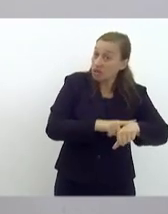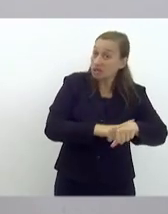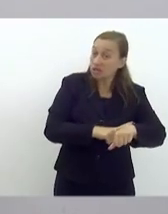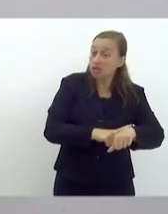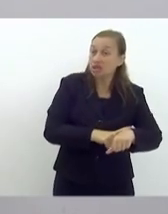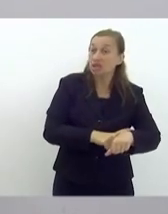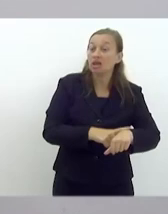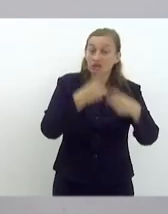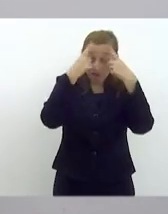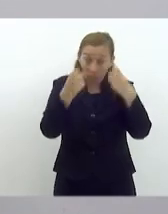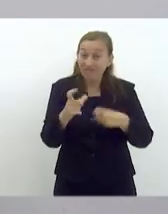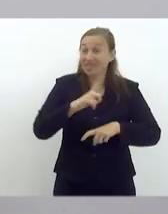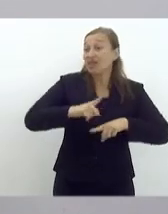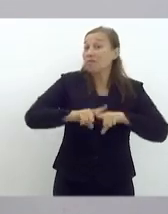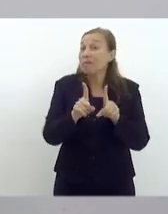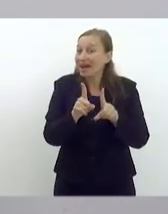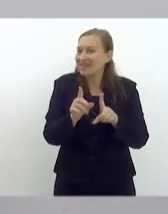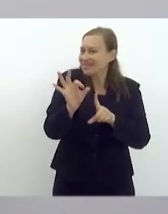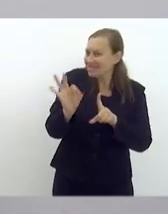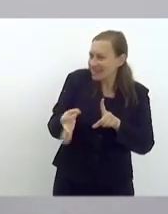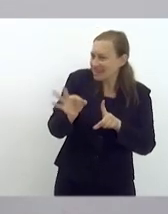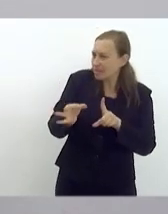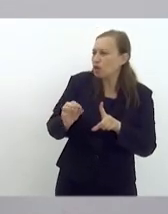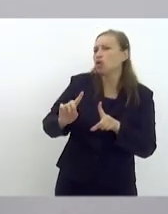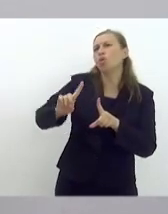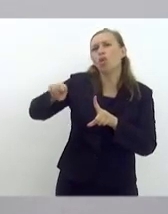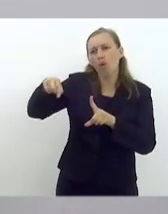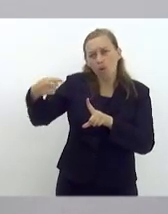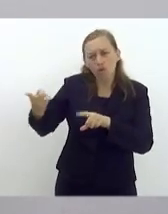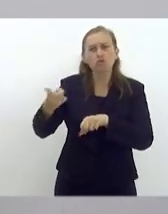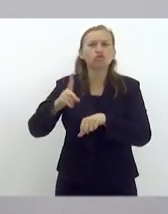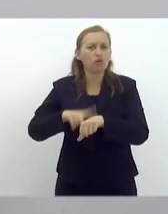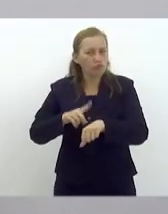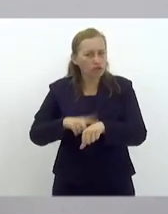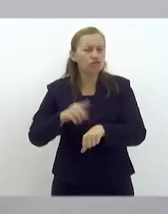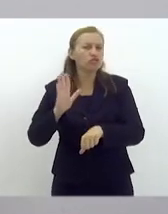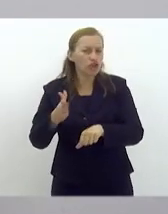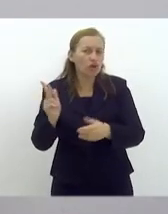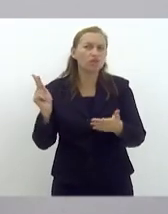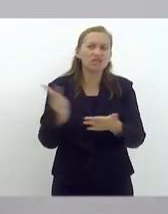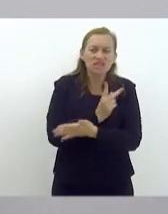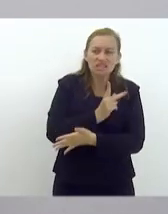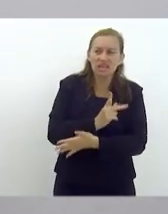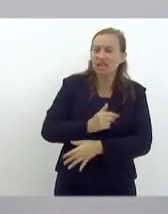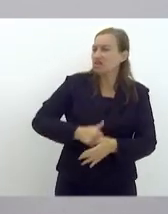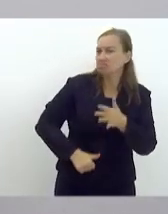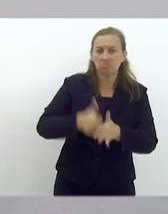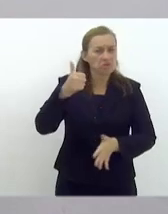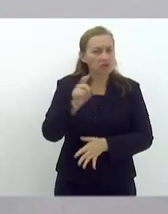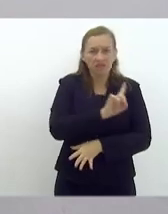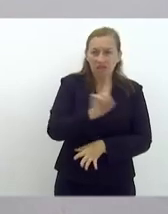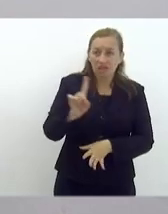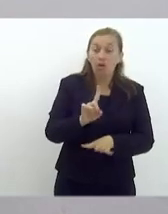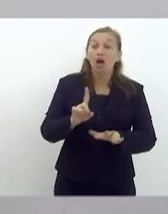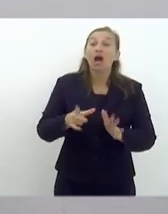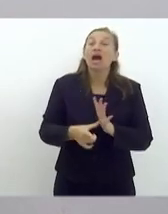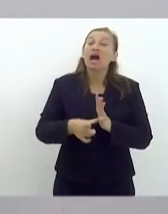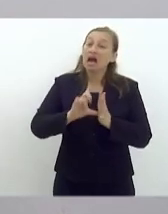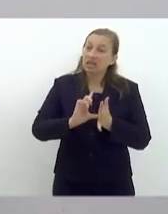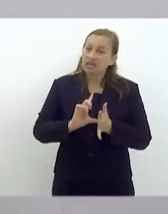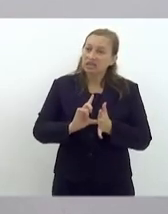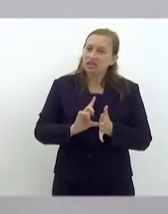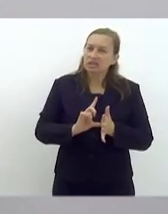foi vítima de um fato mas que provavelmente já foi vítima de outros Fatos e que não é a primeira vez antes de